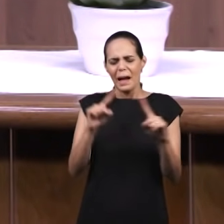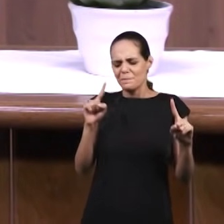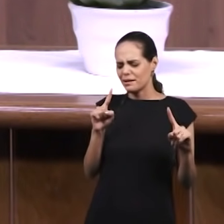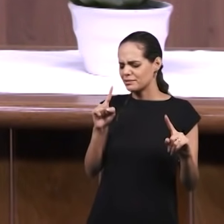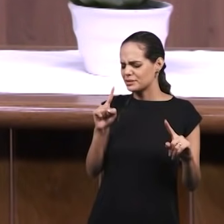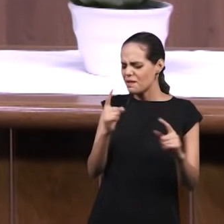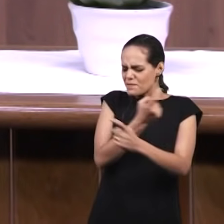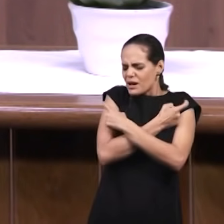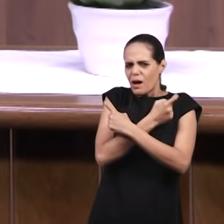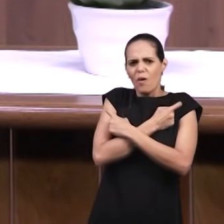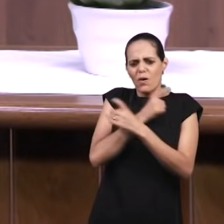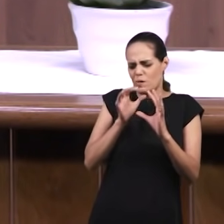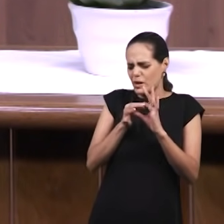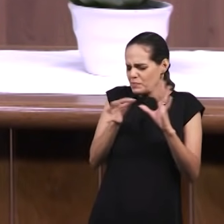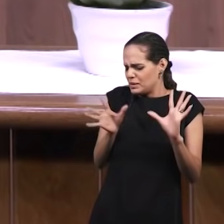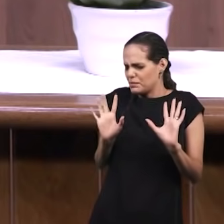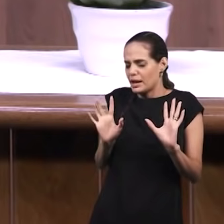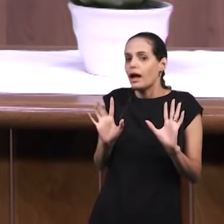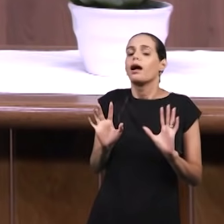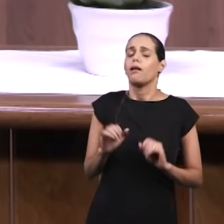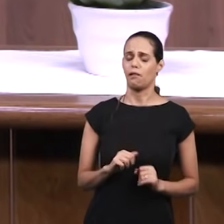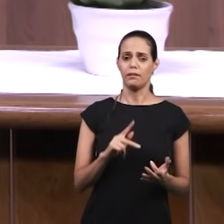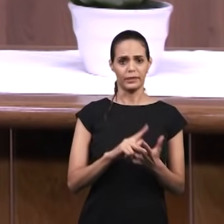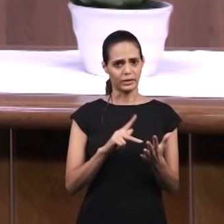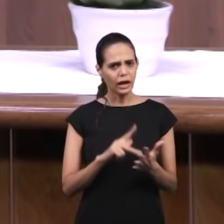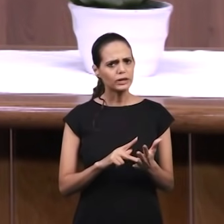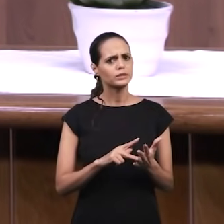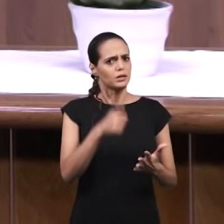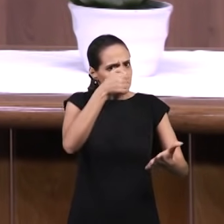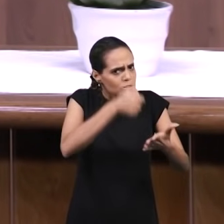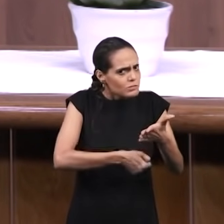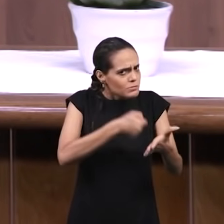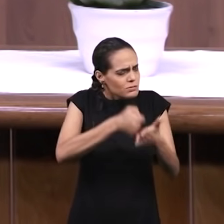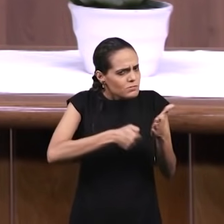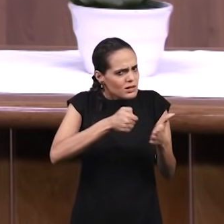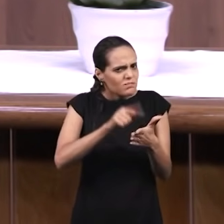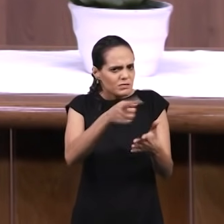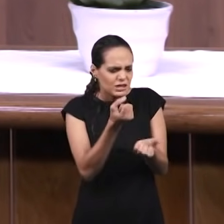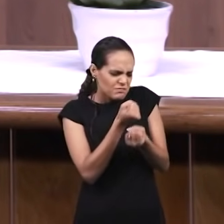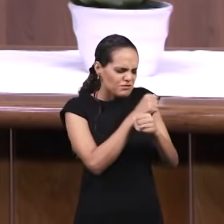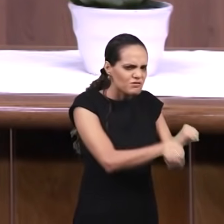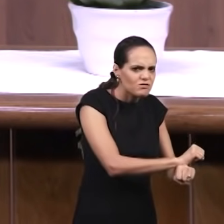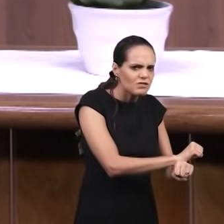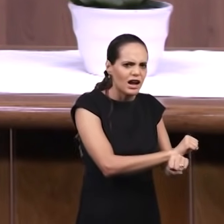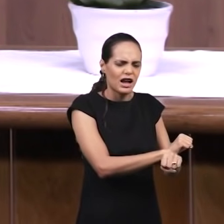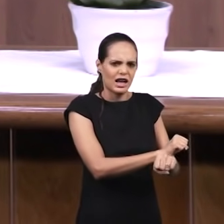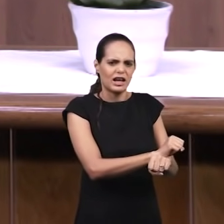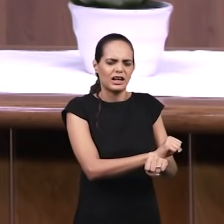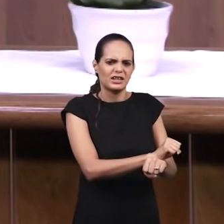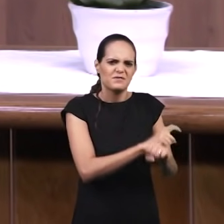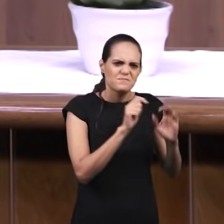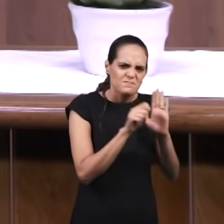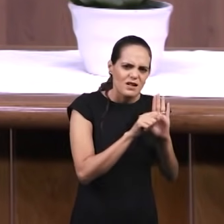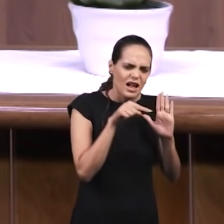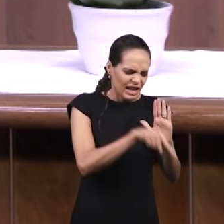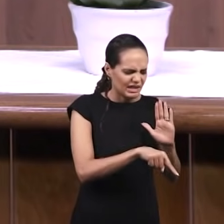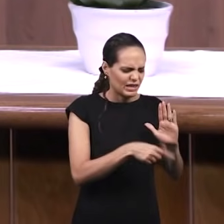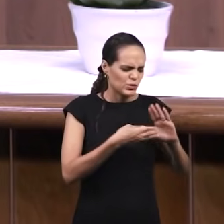não vai deixar ir, não vai mesmo. Ele vai lutar com todas as forças para te prender pelos vícios,